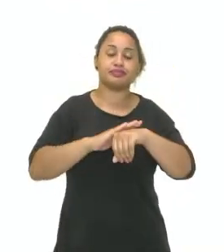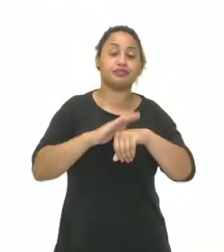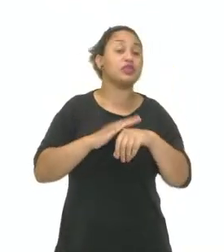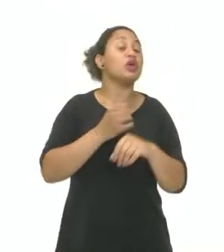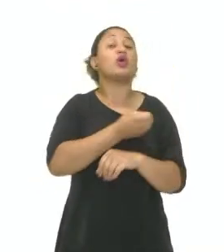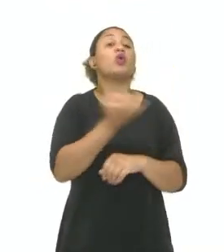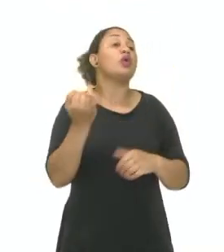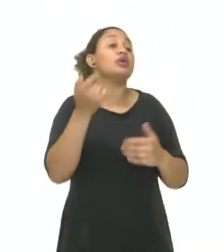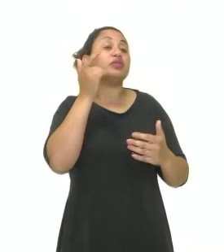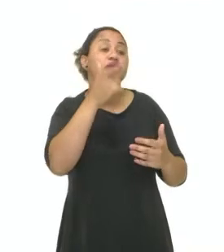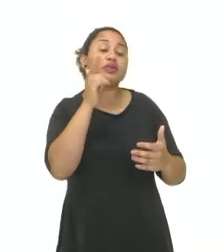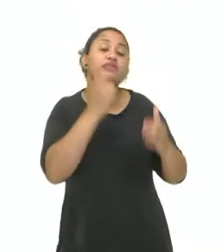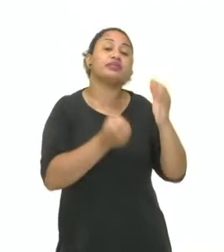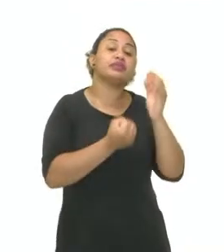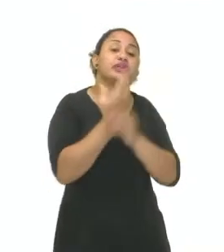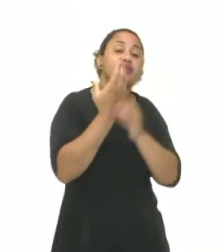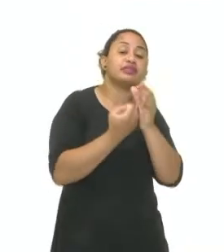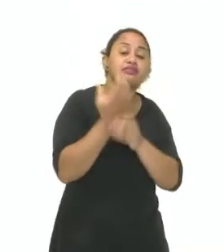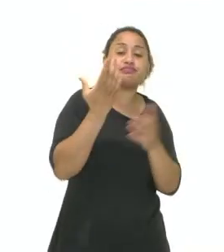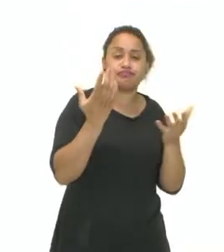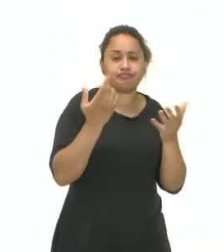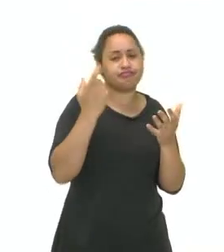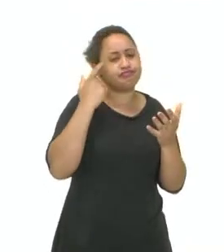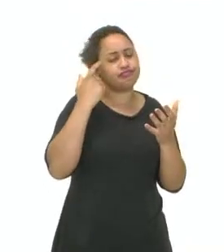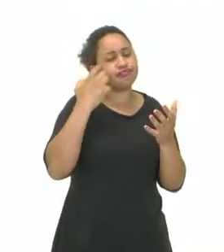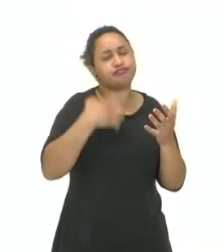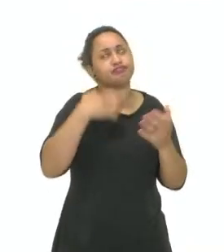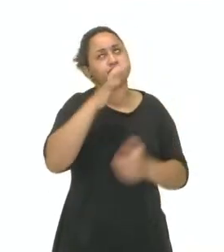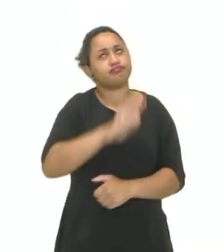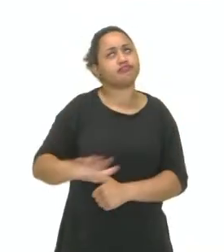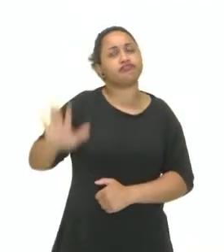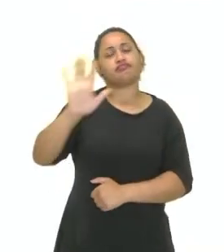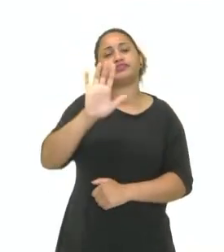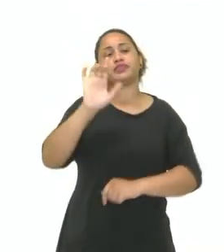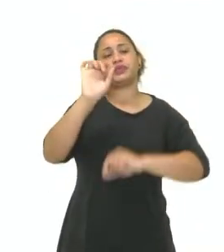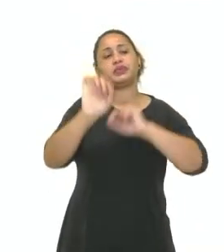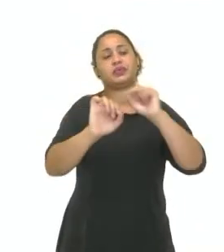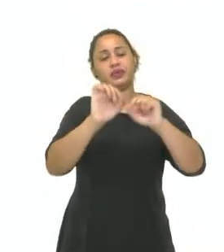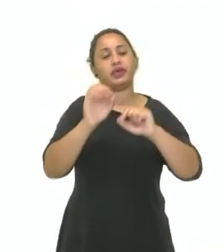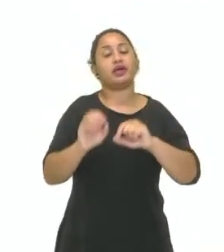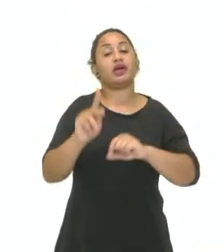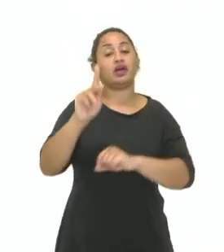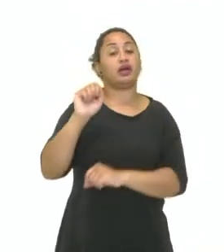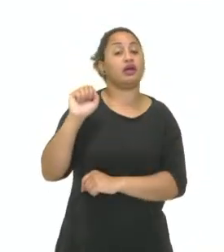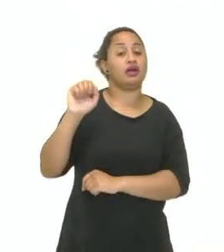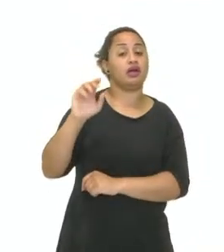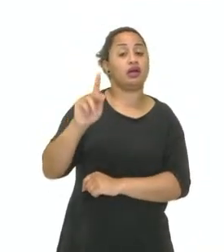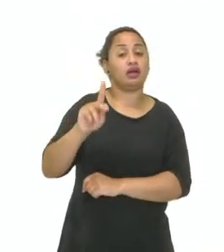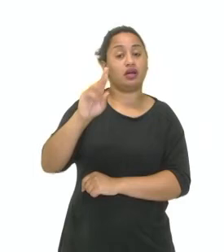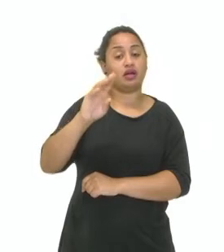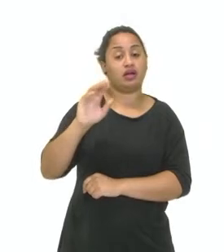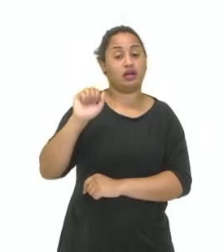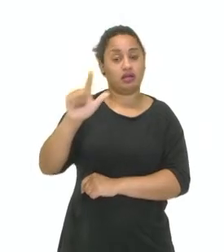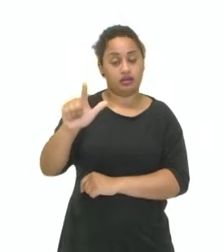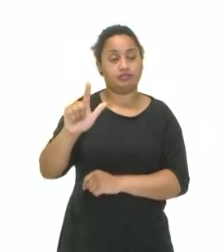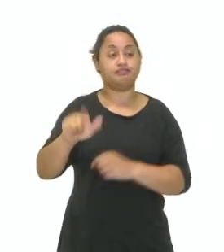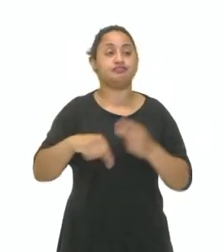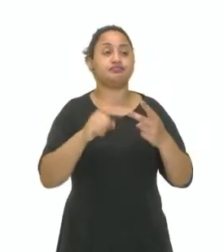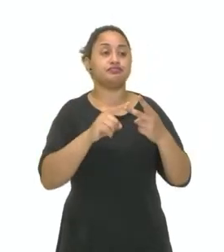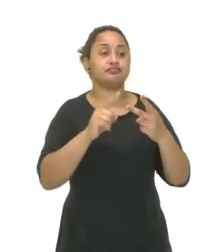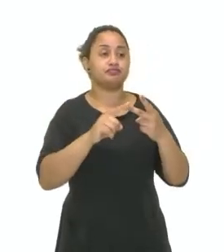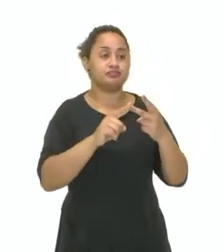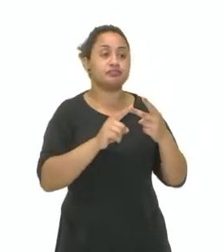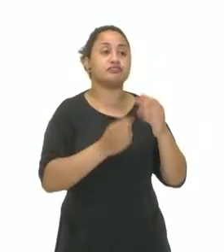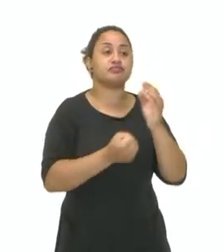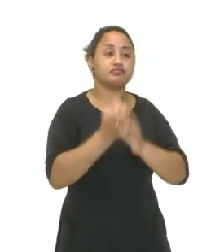produzir? Vamos pensar isso a nível, né, geral ali de quilocalorias, tá? E a produtividade primária